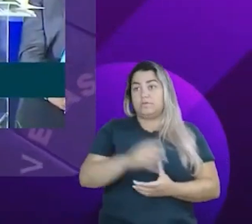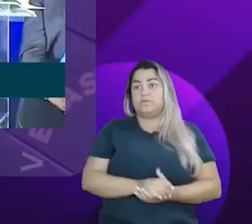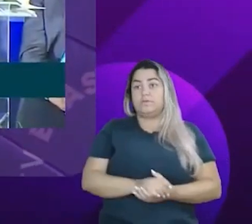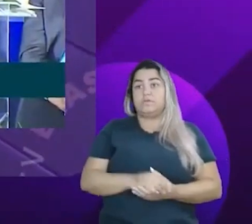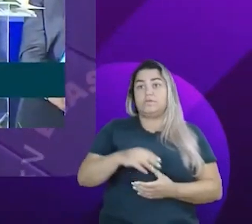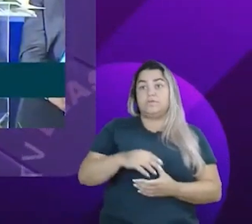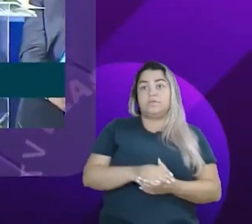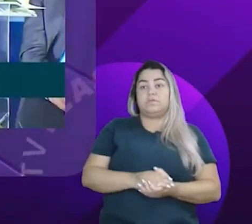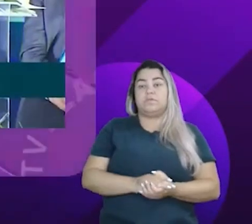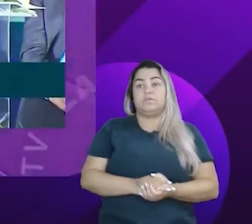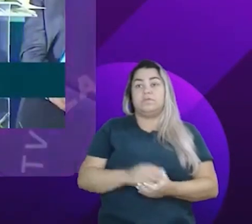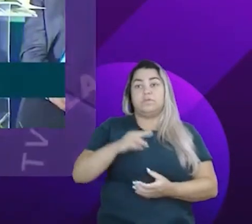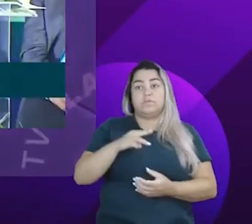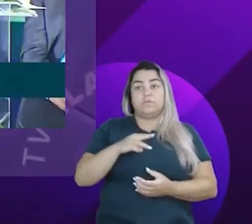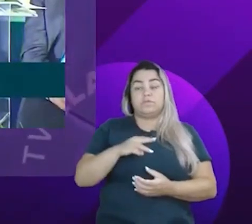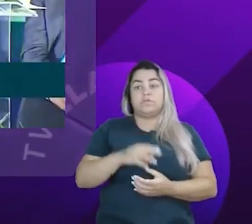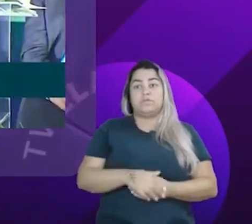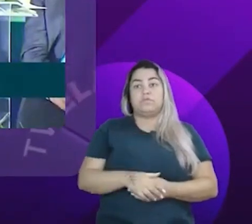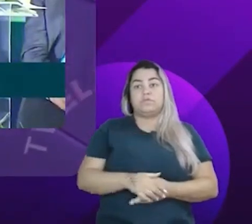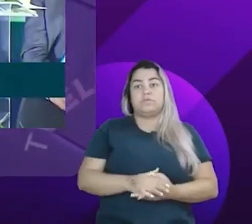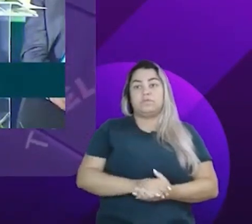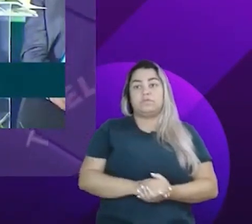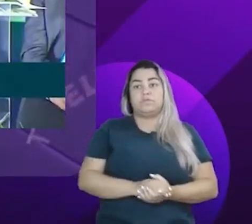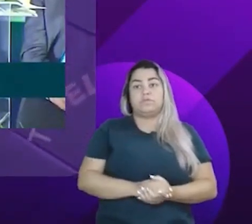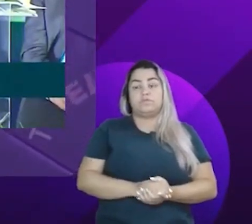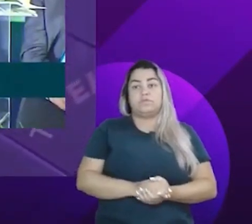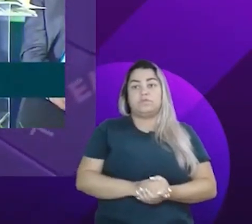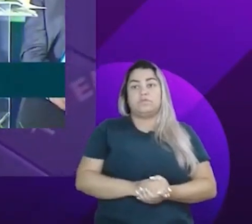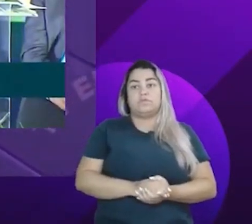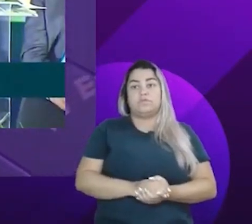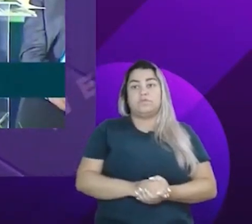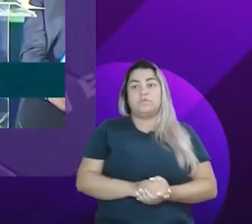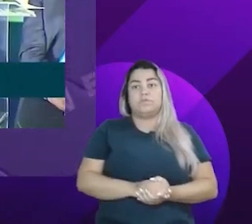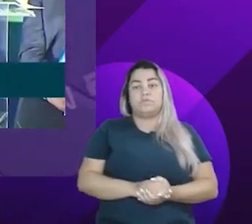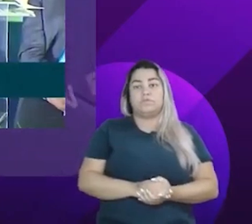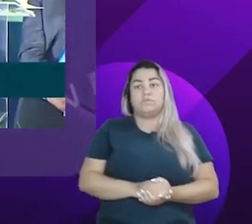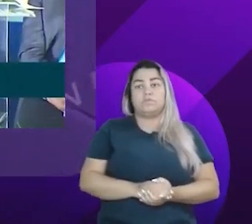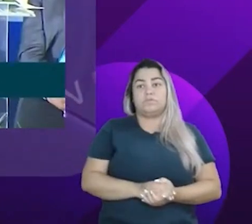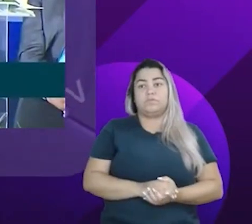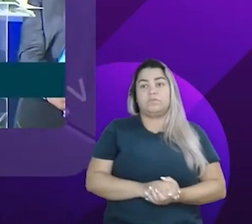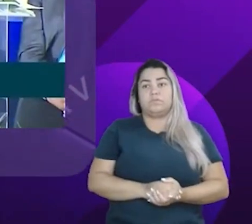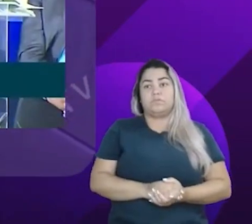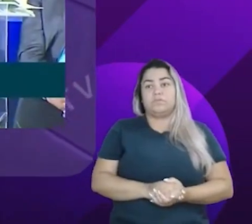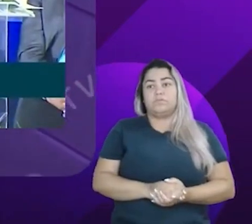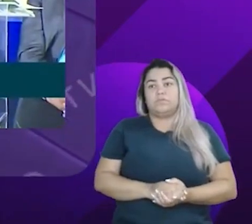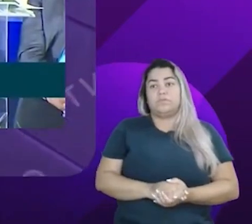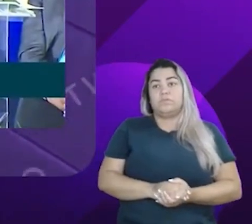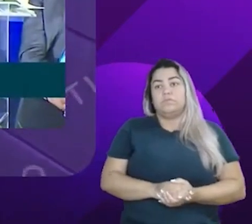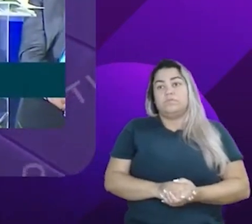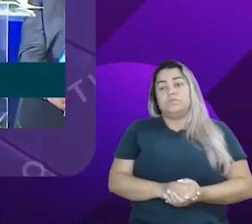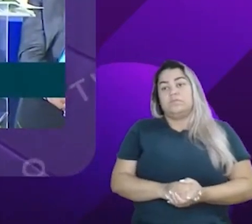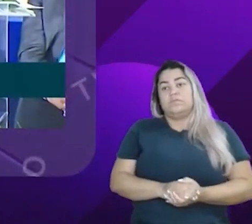da presença do setor artístico e cultural no Brasil. Foi isso que o presidente Lula me pediu, que o Ministério da Cultura seja para os artistas e que a